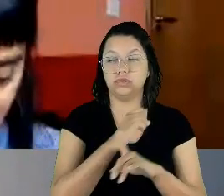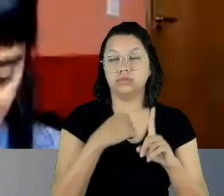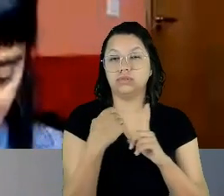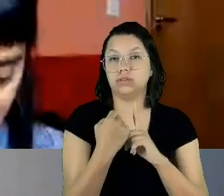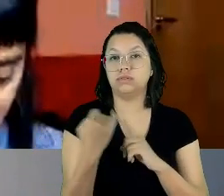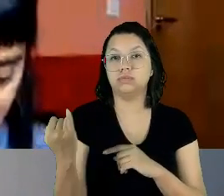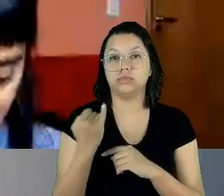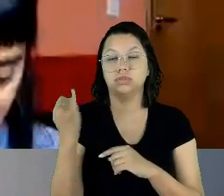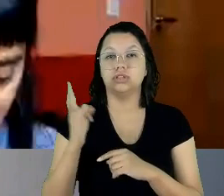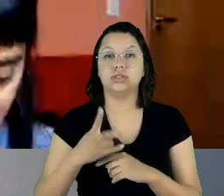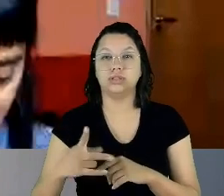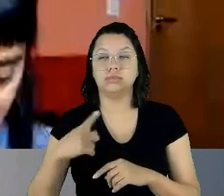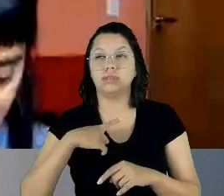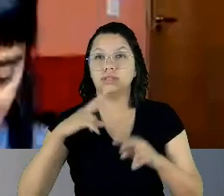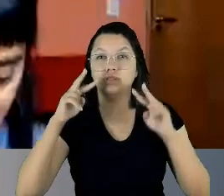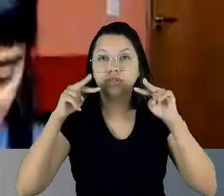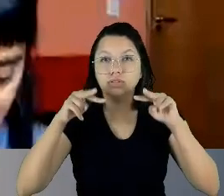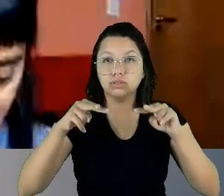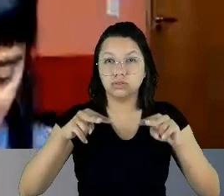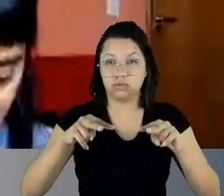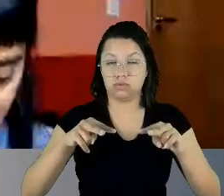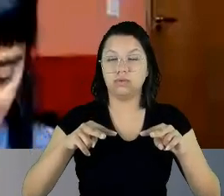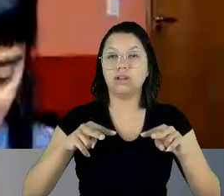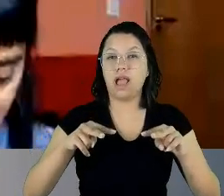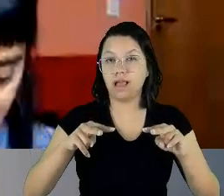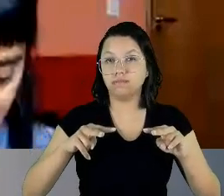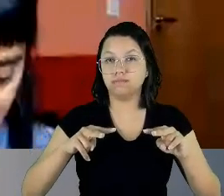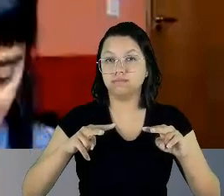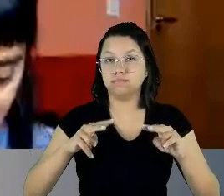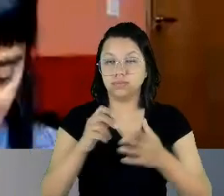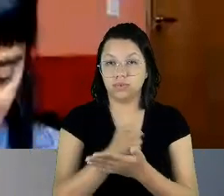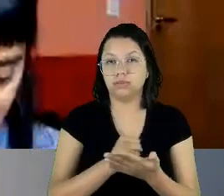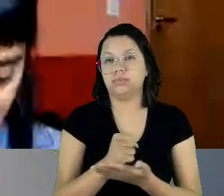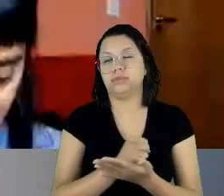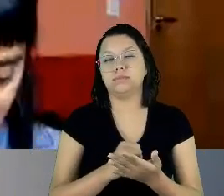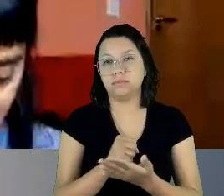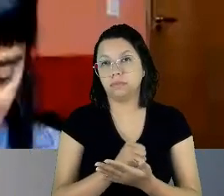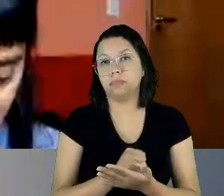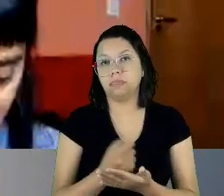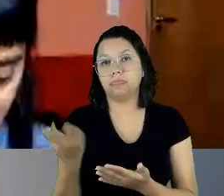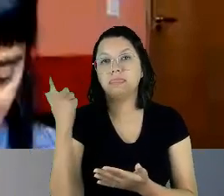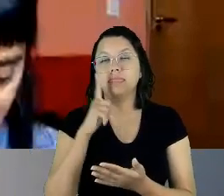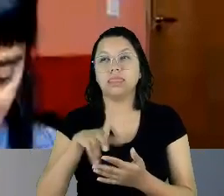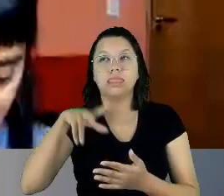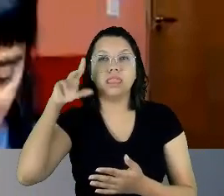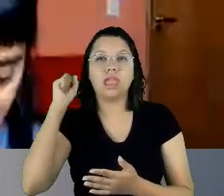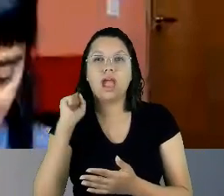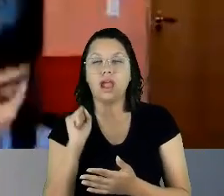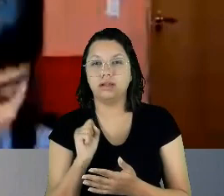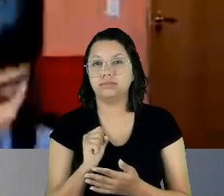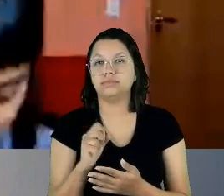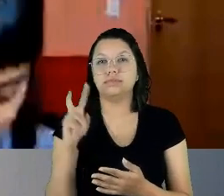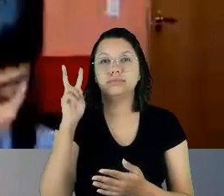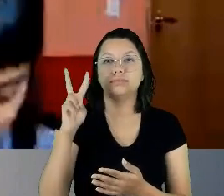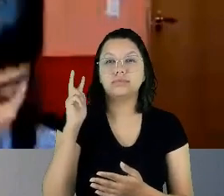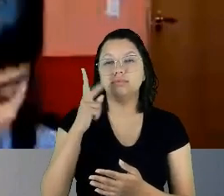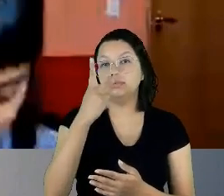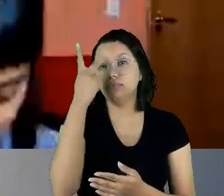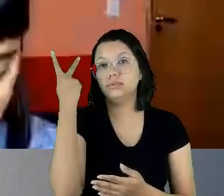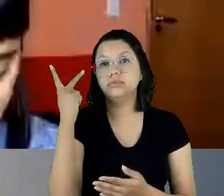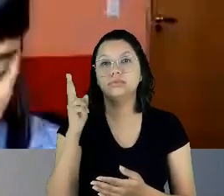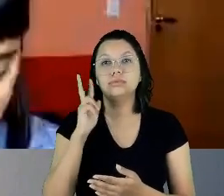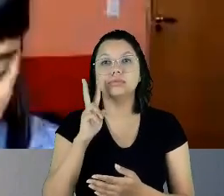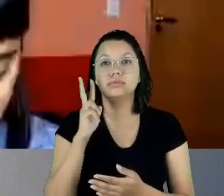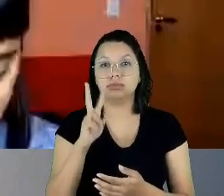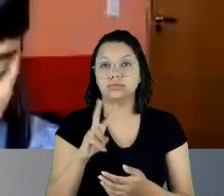O importante é que a gente sempre tenha esse olhar interseccional, esse olhar para a base, e que a gente consiga ouvir histórias, ouvir pessoas, e